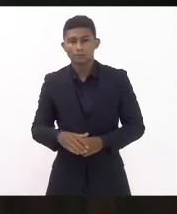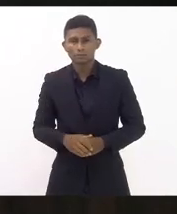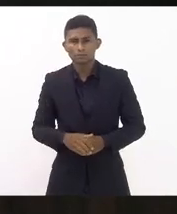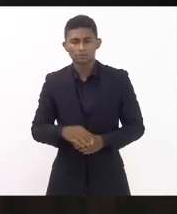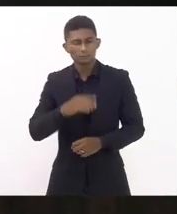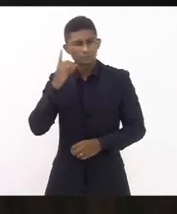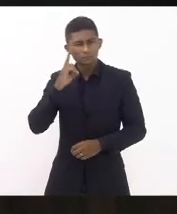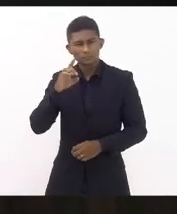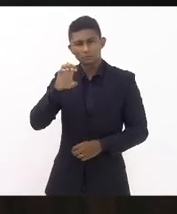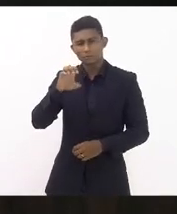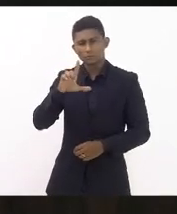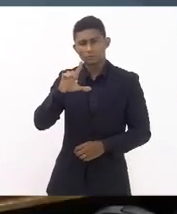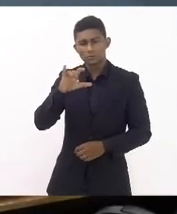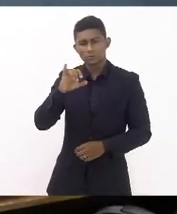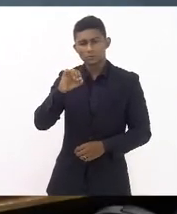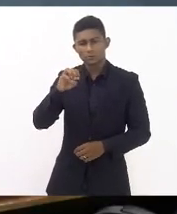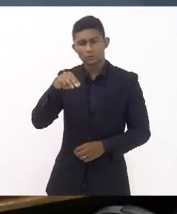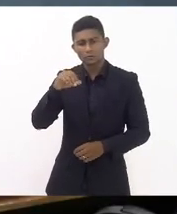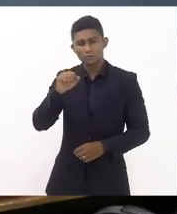Eliomar Coelho.